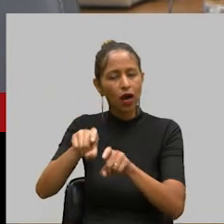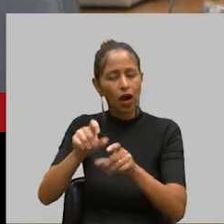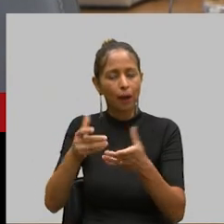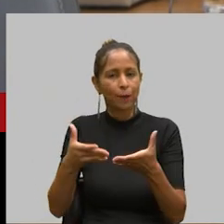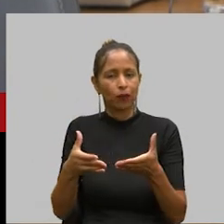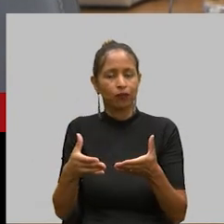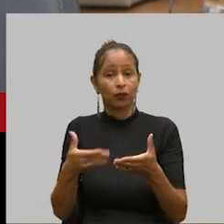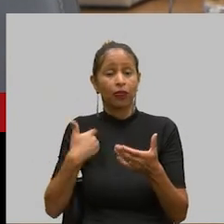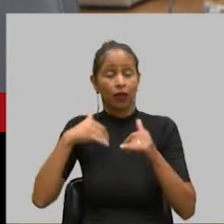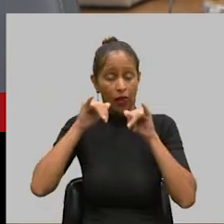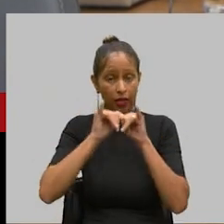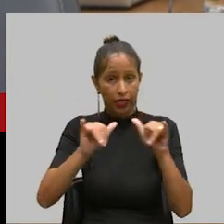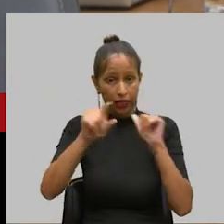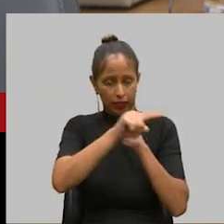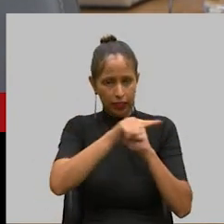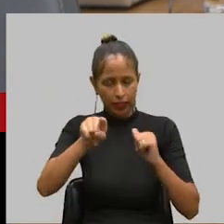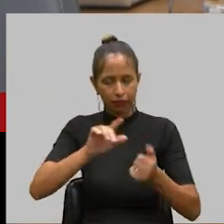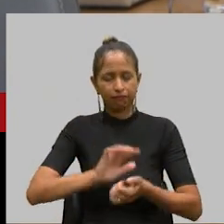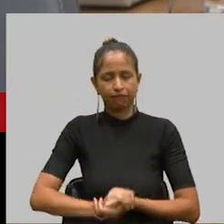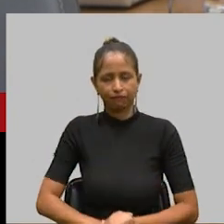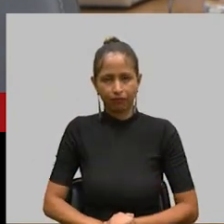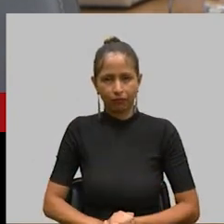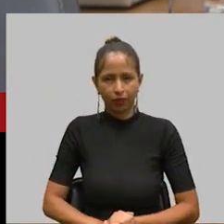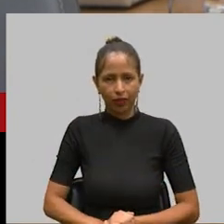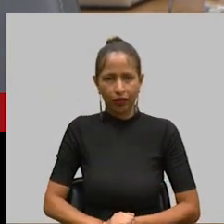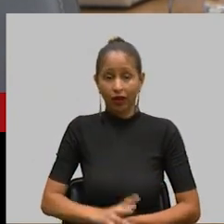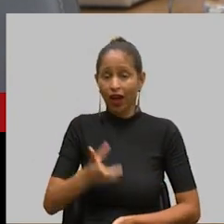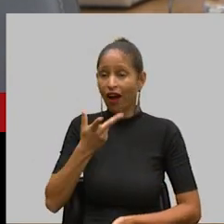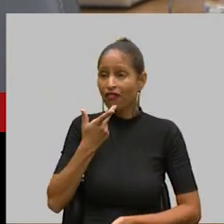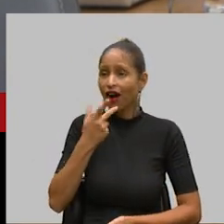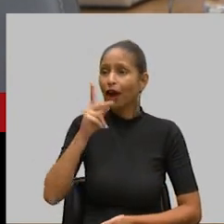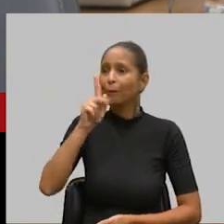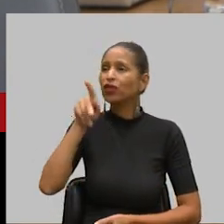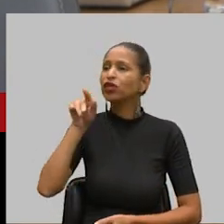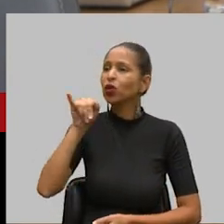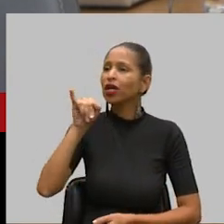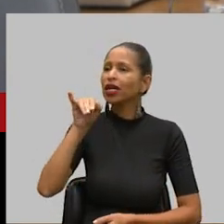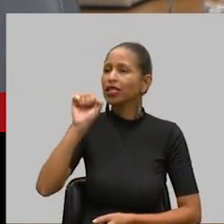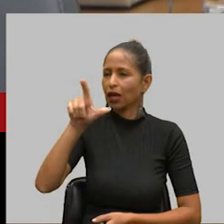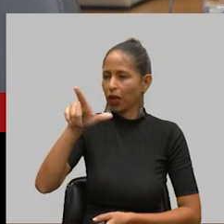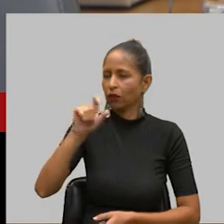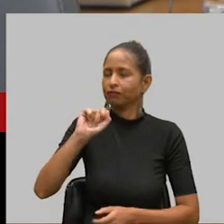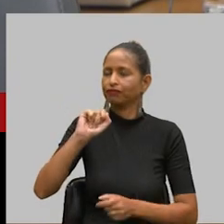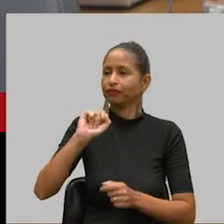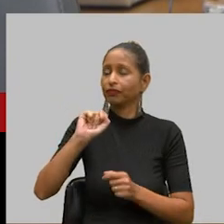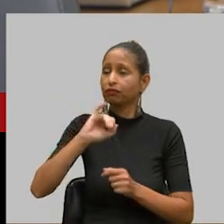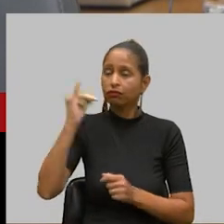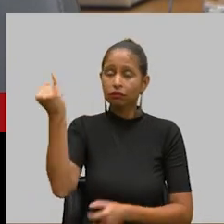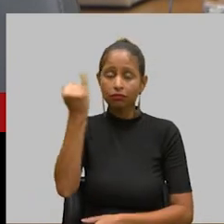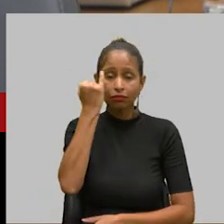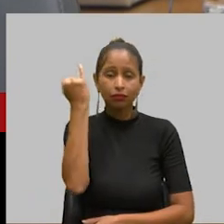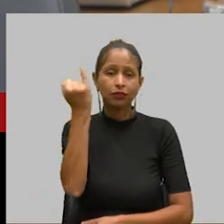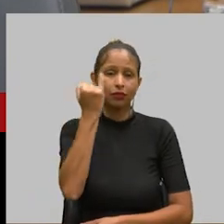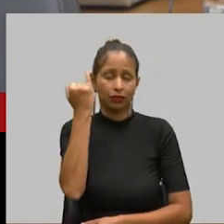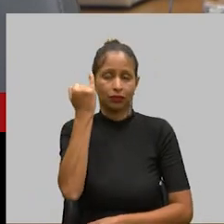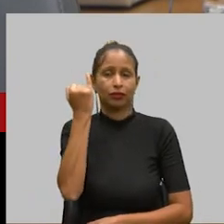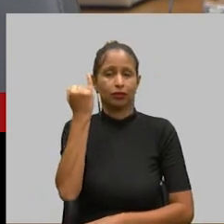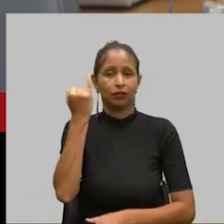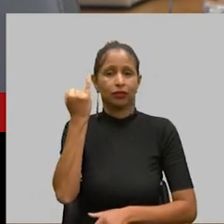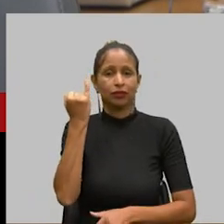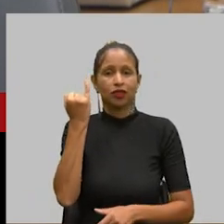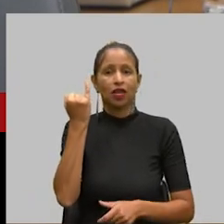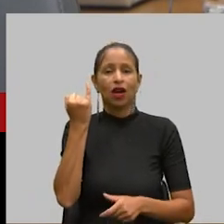campo eu queria dizer aqui que aquela Fala da professora Isabel no início foi muito importante sobre a questão